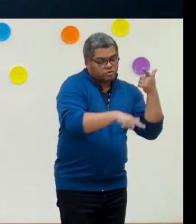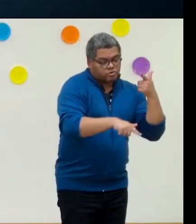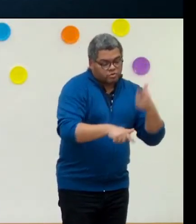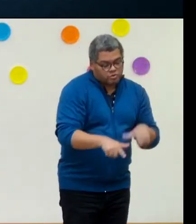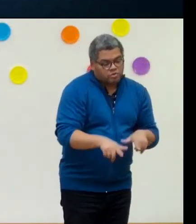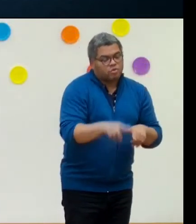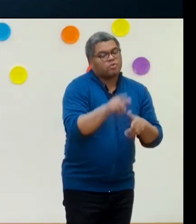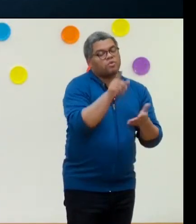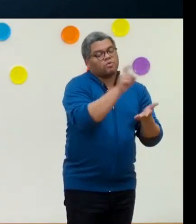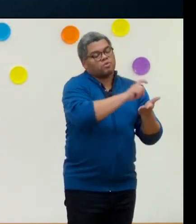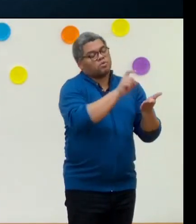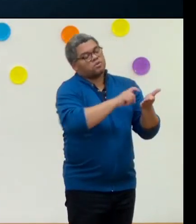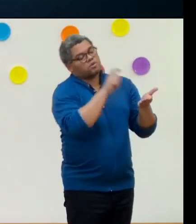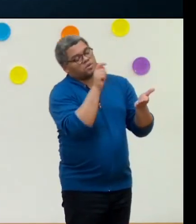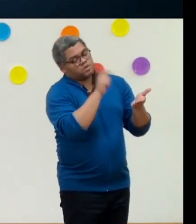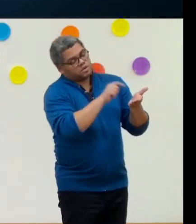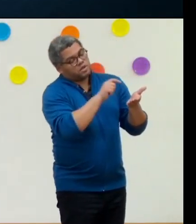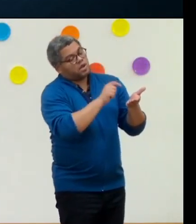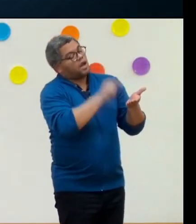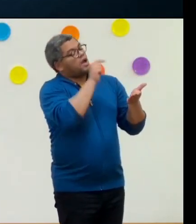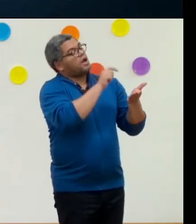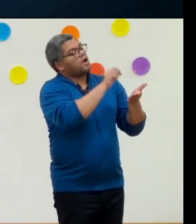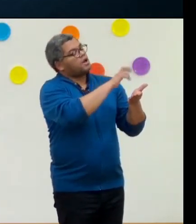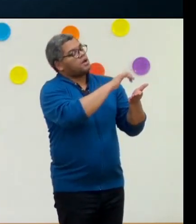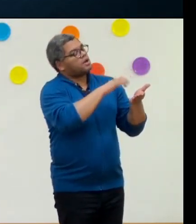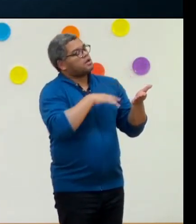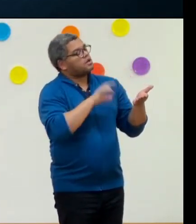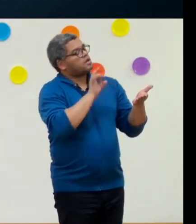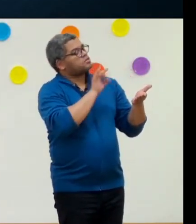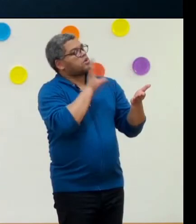entrar no aplicativo que é uma calculadora.